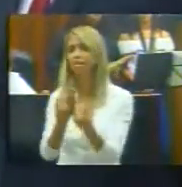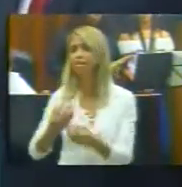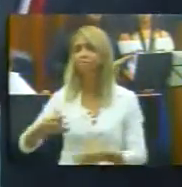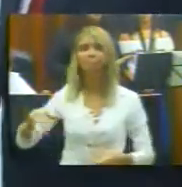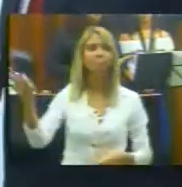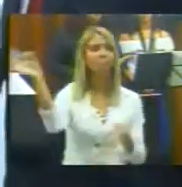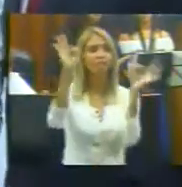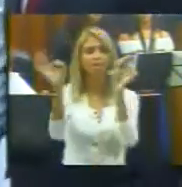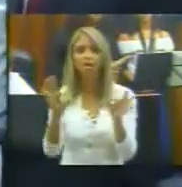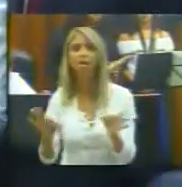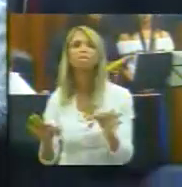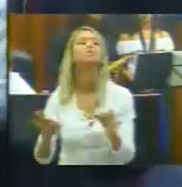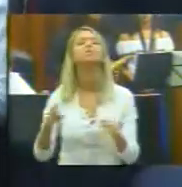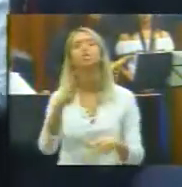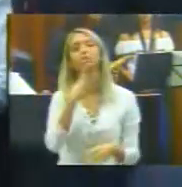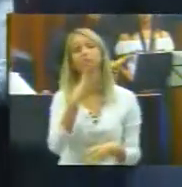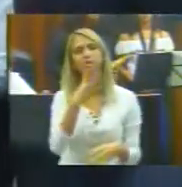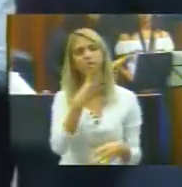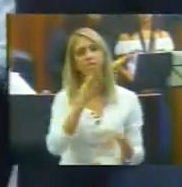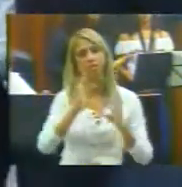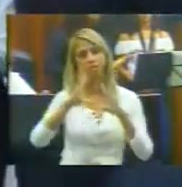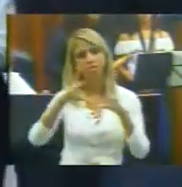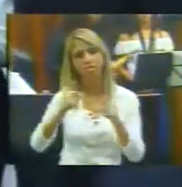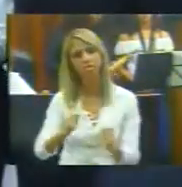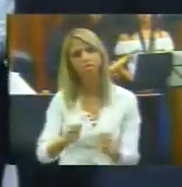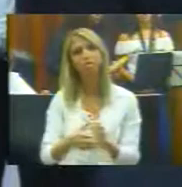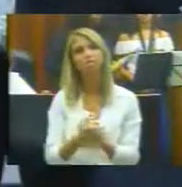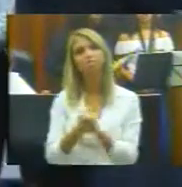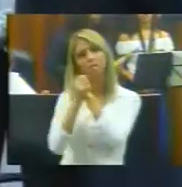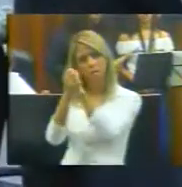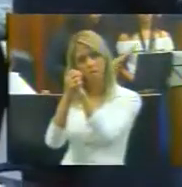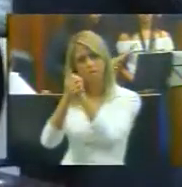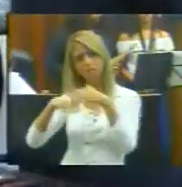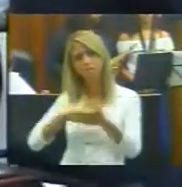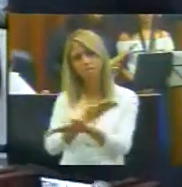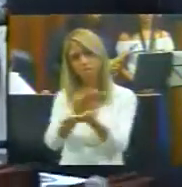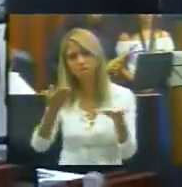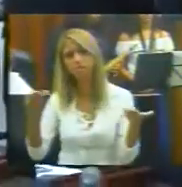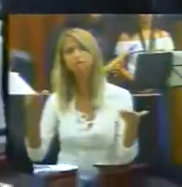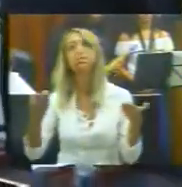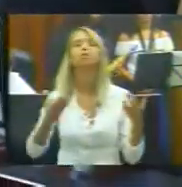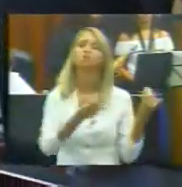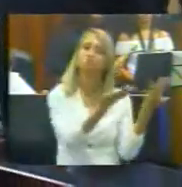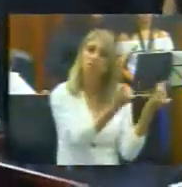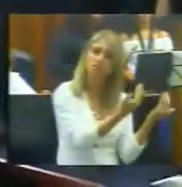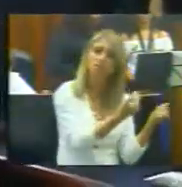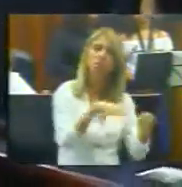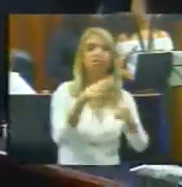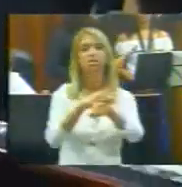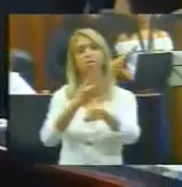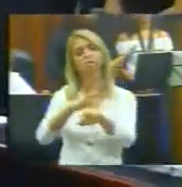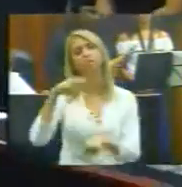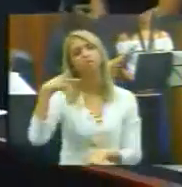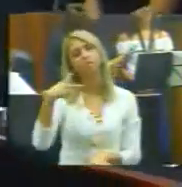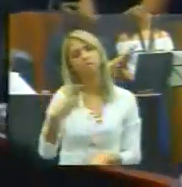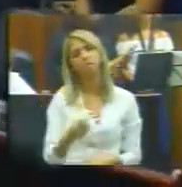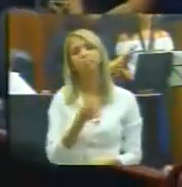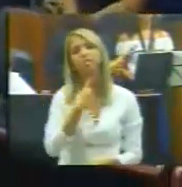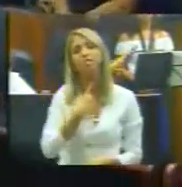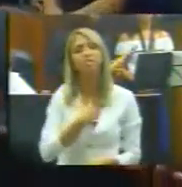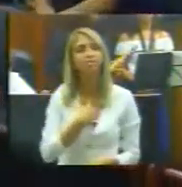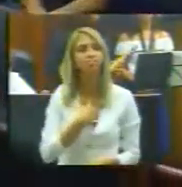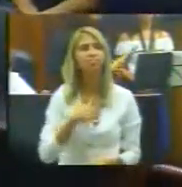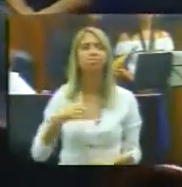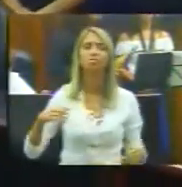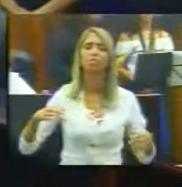e na pessoa deles três eu cumprimento a todos os demais parlamentares juvenil, desejando a vocês pleno